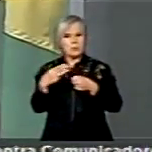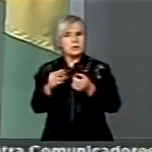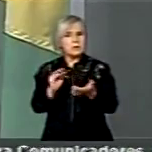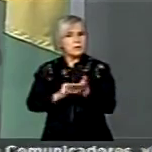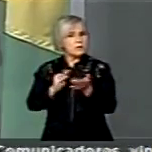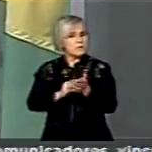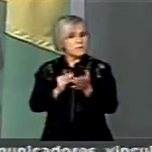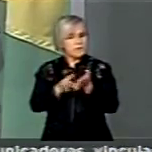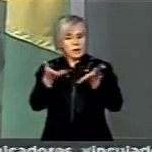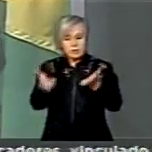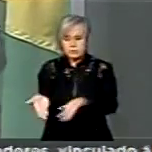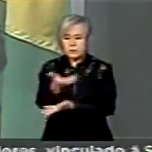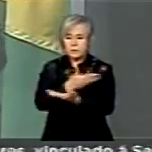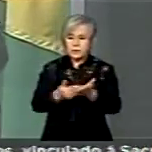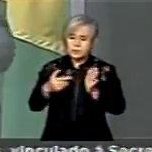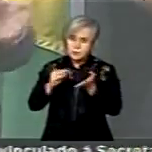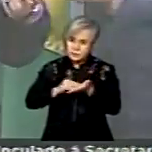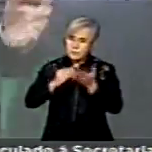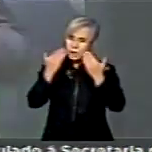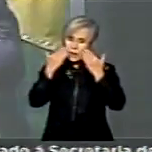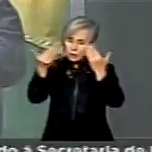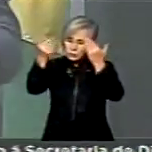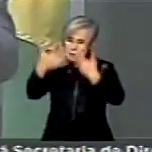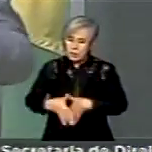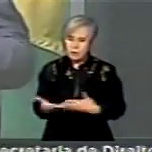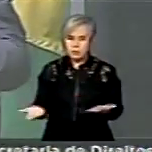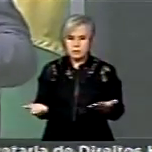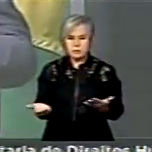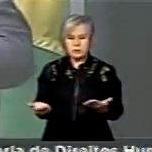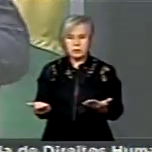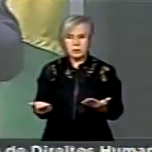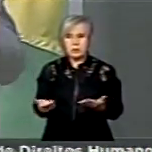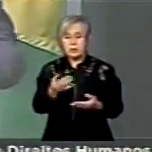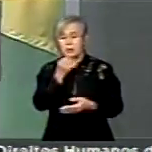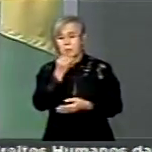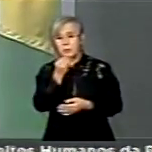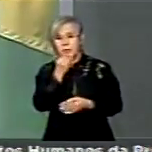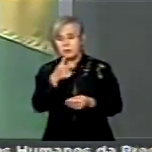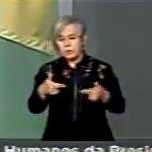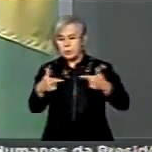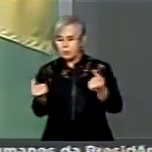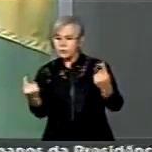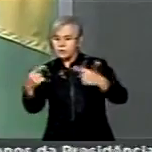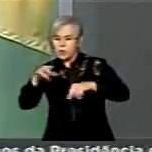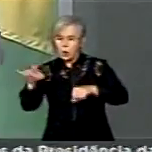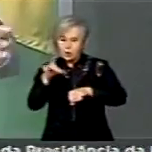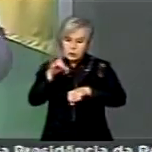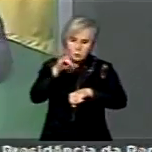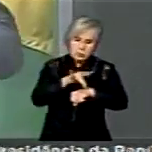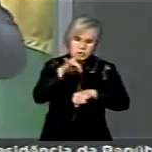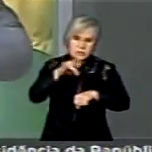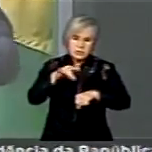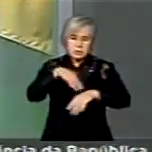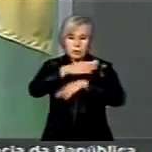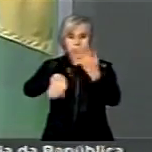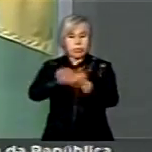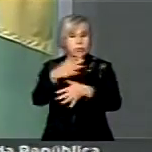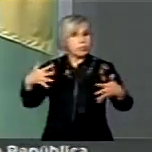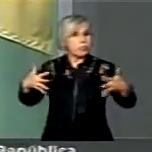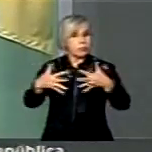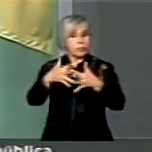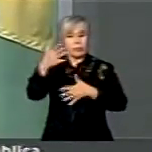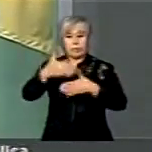seja a nível dos governos municipais. O enfrentamento de um mosquito transtorna o país. As famílias hoje